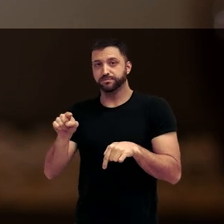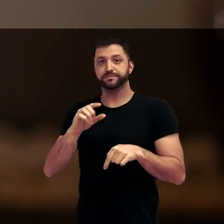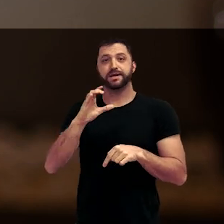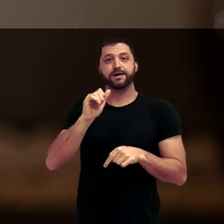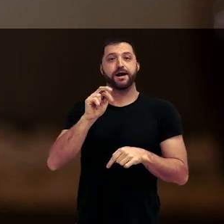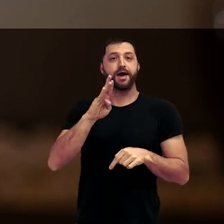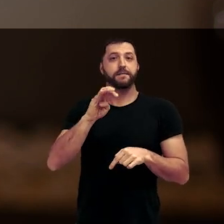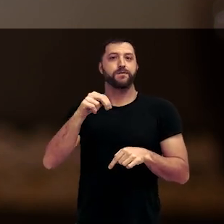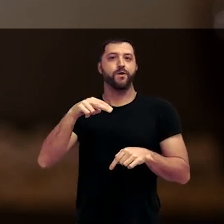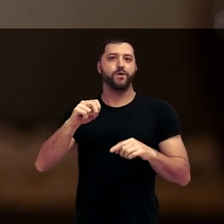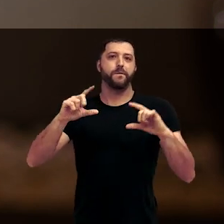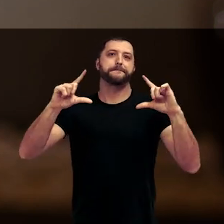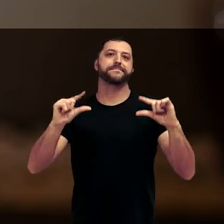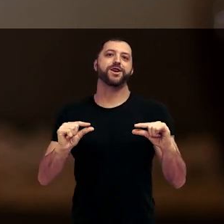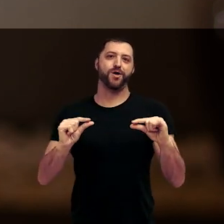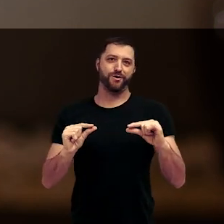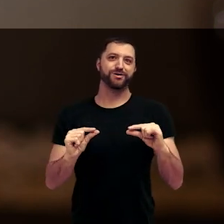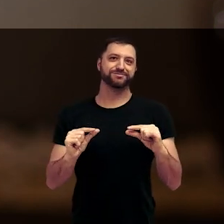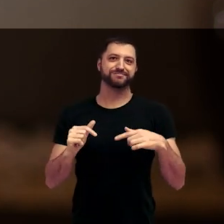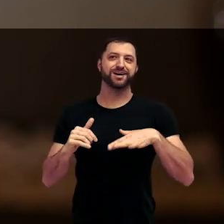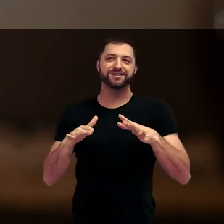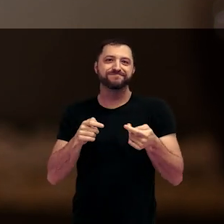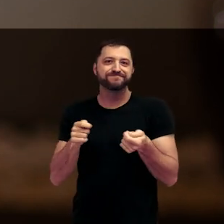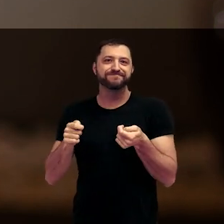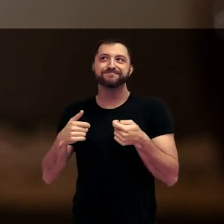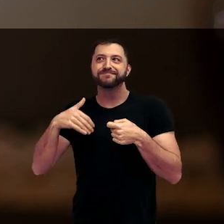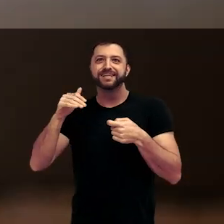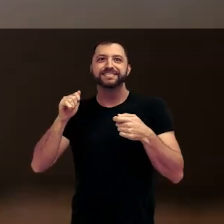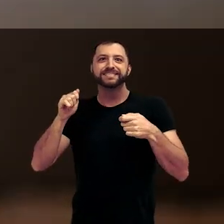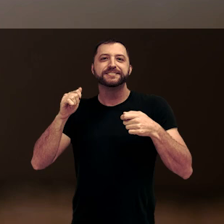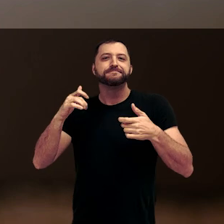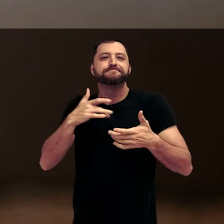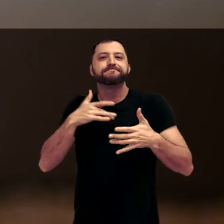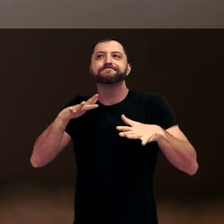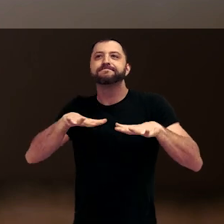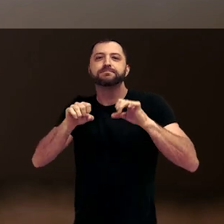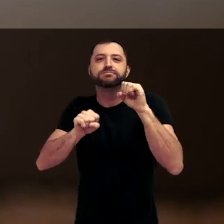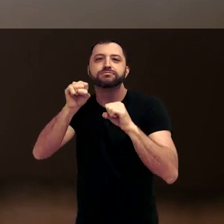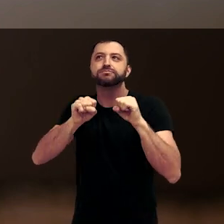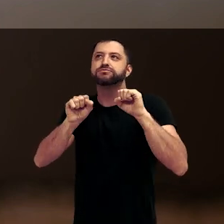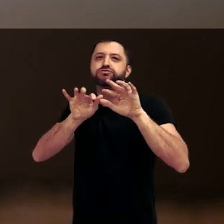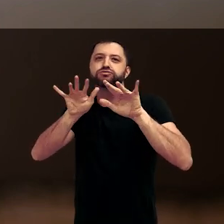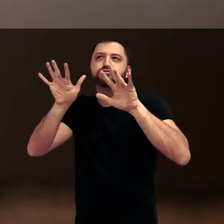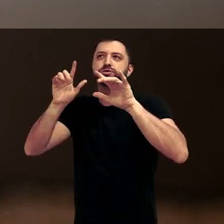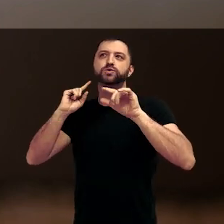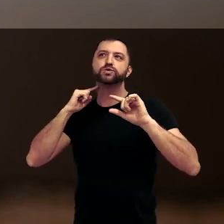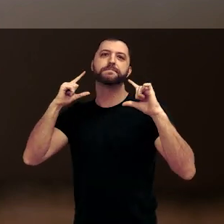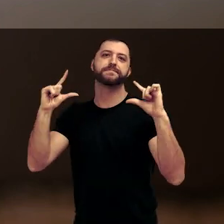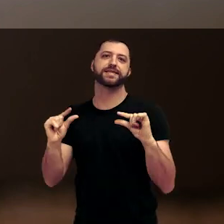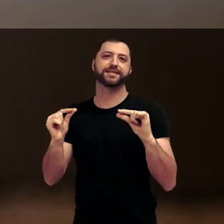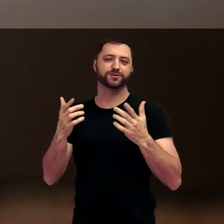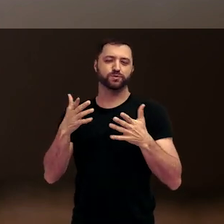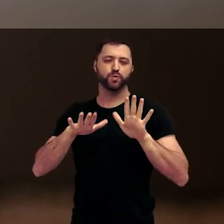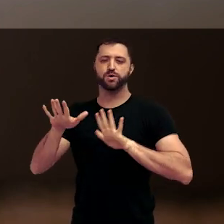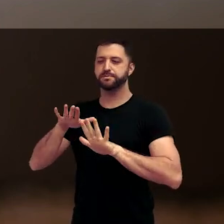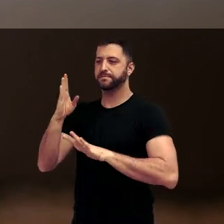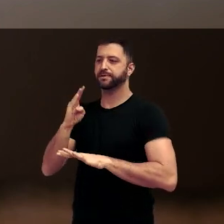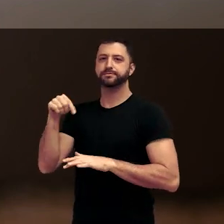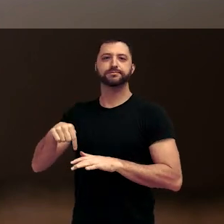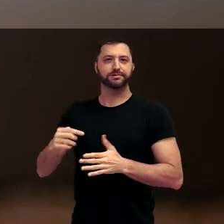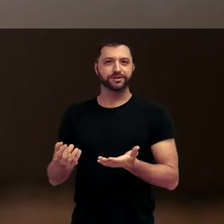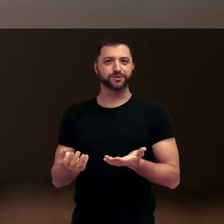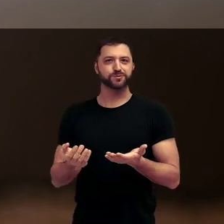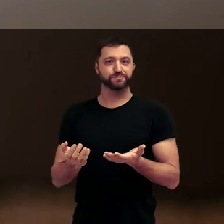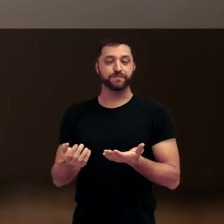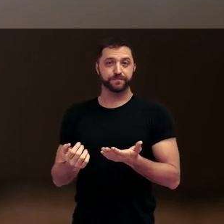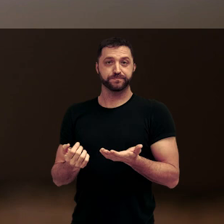contribuo para a pegada do carbono ser menor. E uma dica que é infalível, que eu gosto muito de falar,